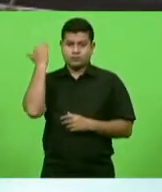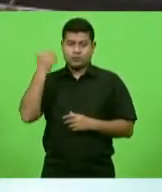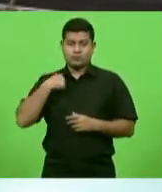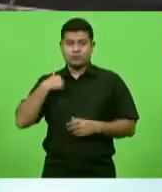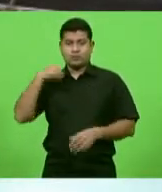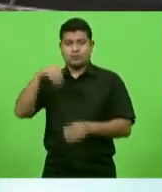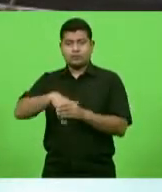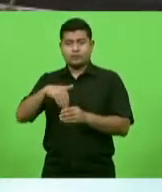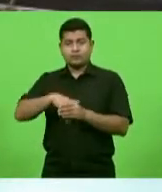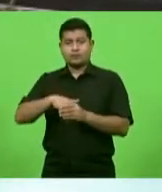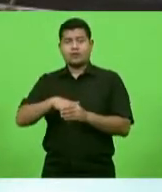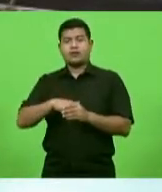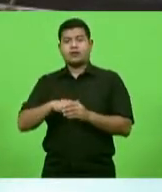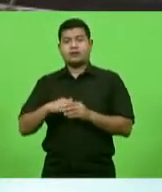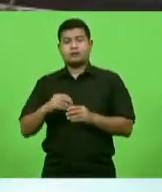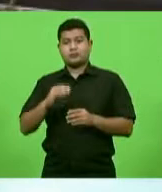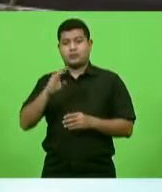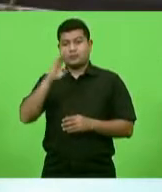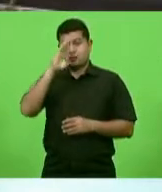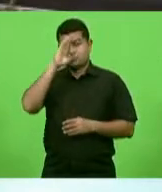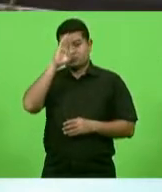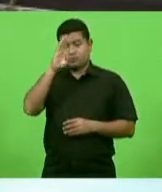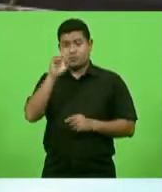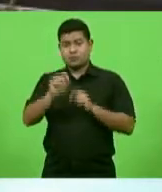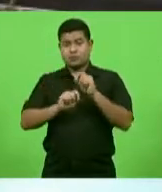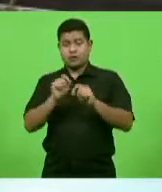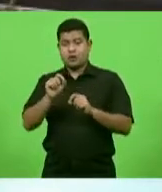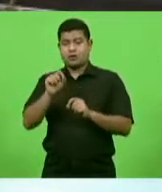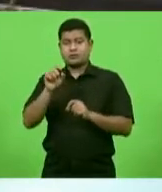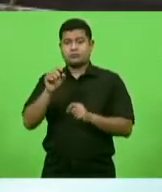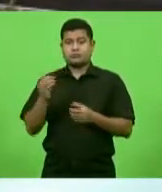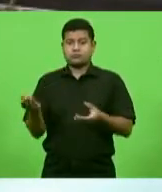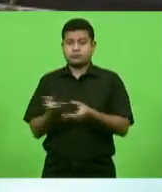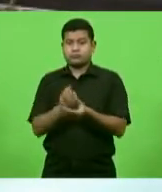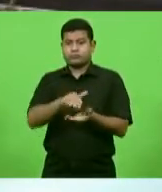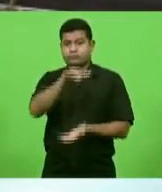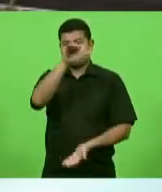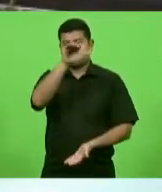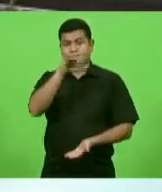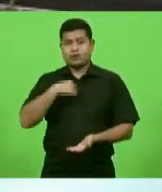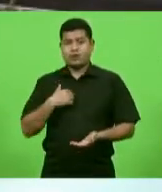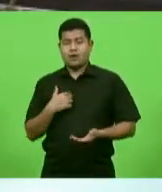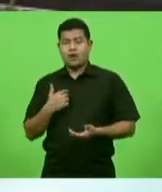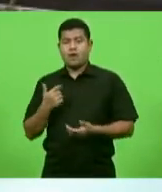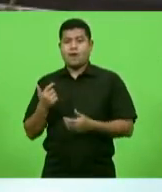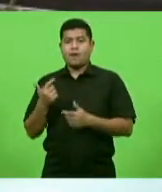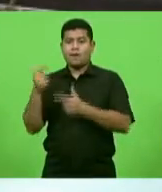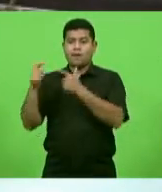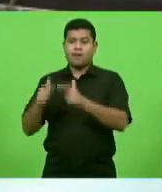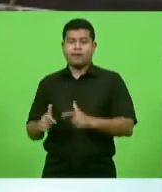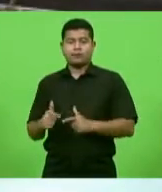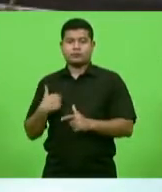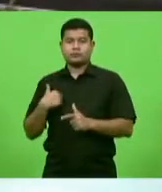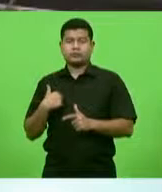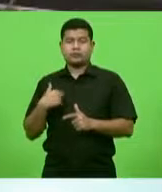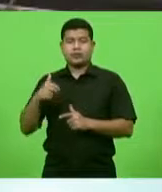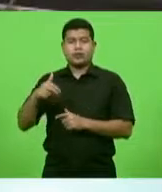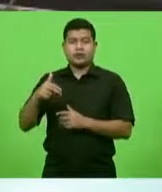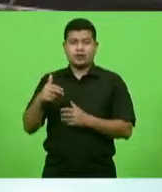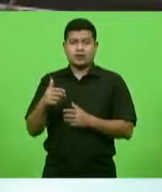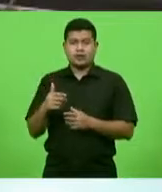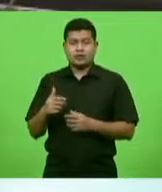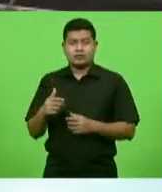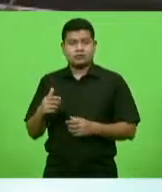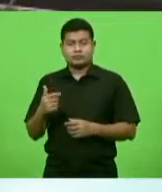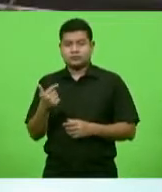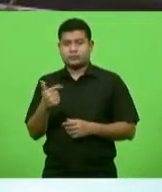se pauta única e exclusivamente no bom direito, nos autos, sem qualquer ruptura com o norte